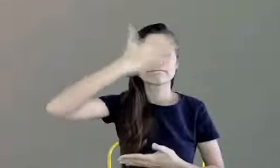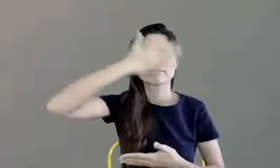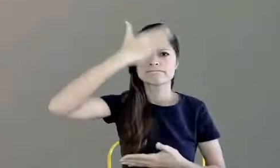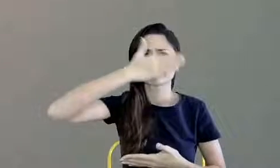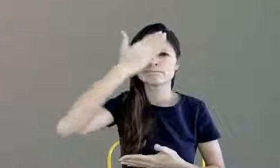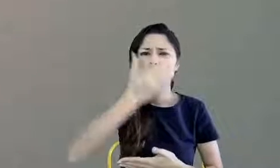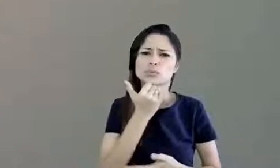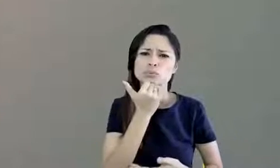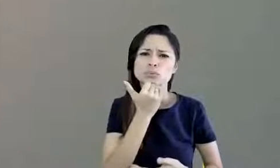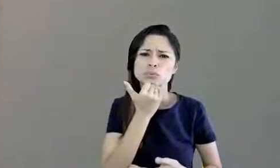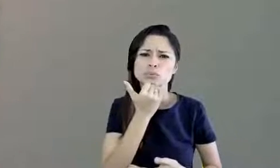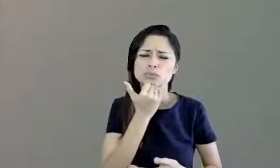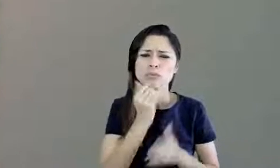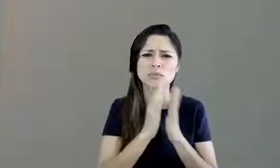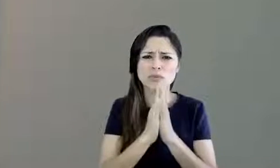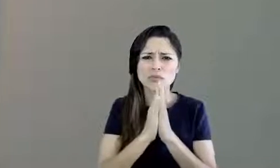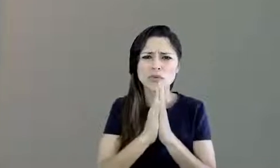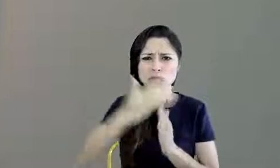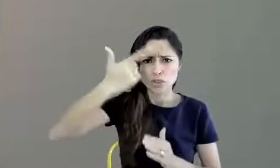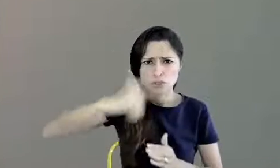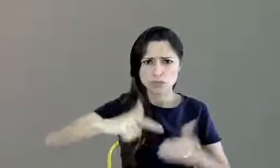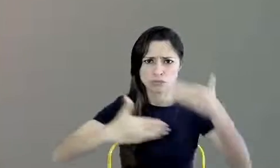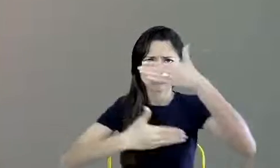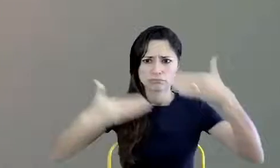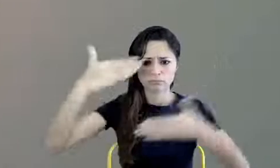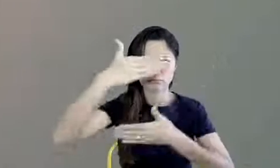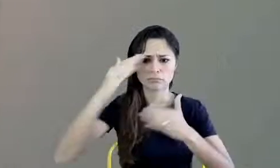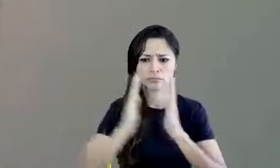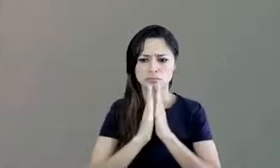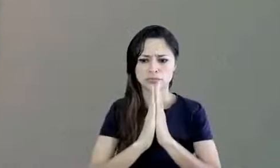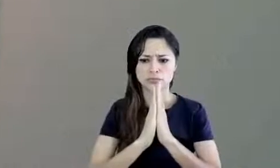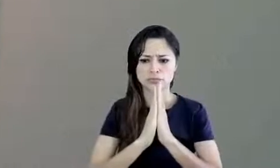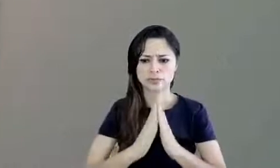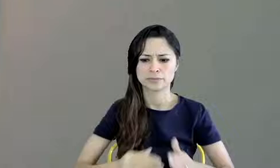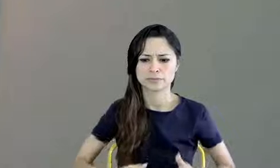compartilhação. Tenta compartilhar de novo, por favor.